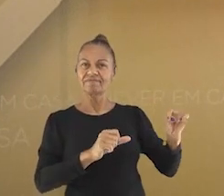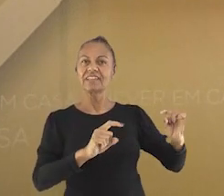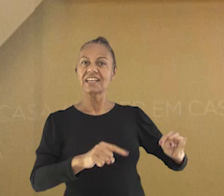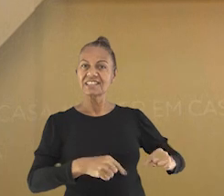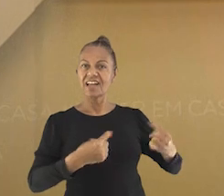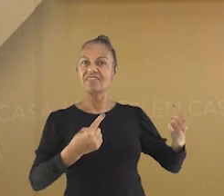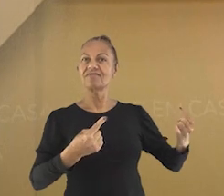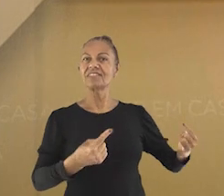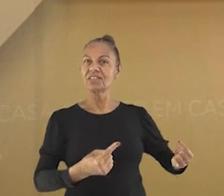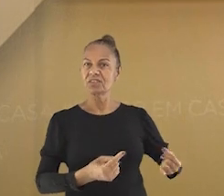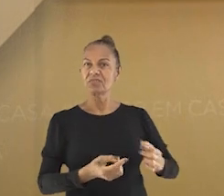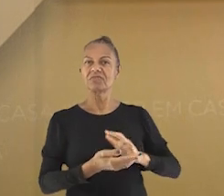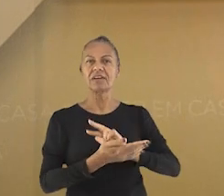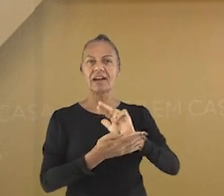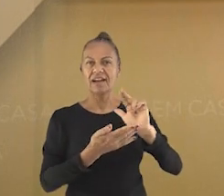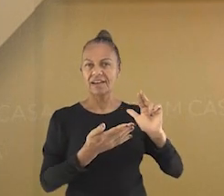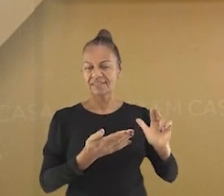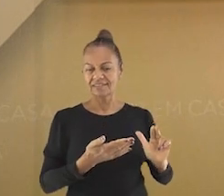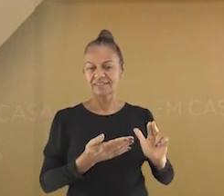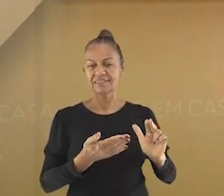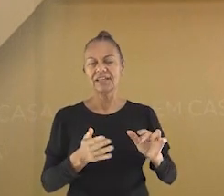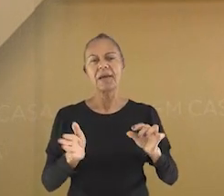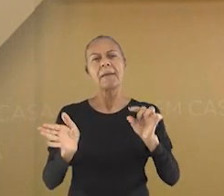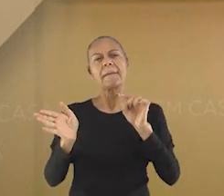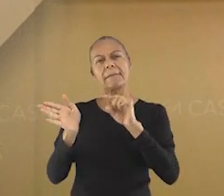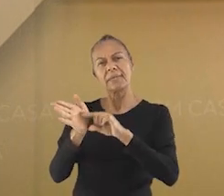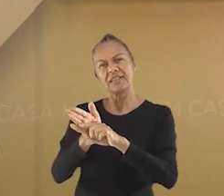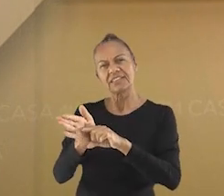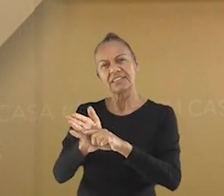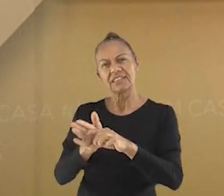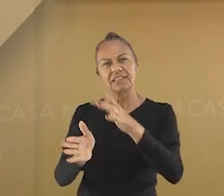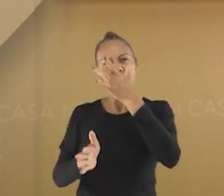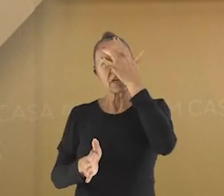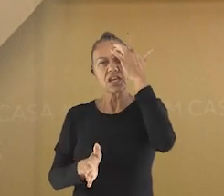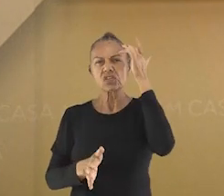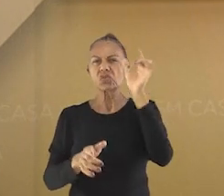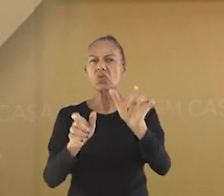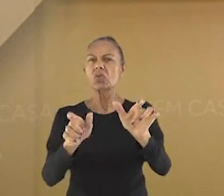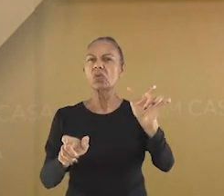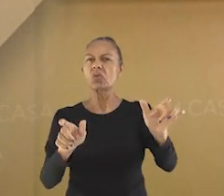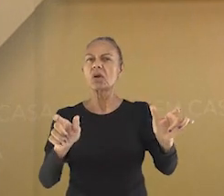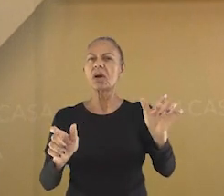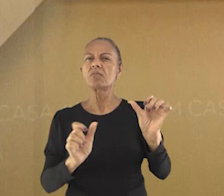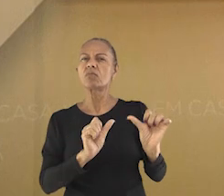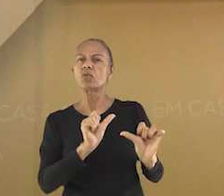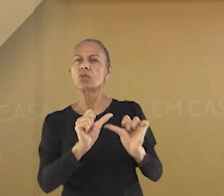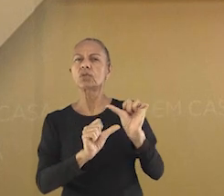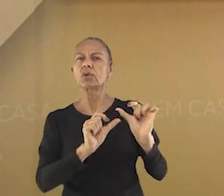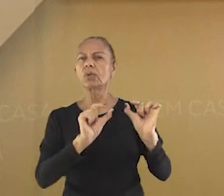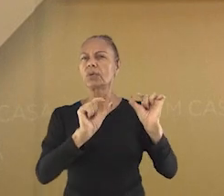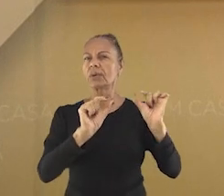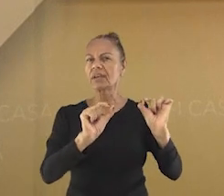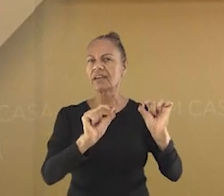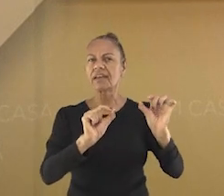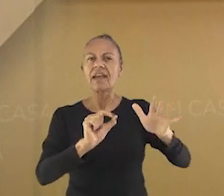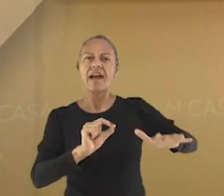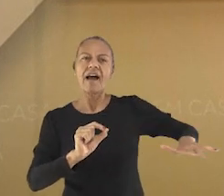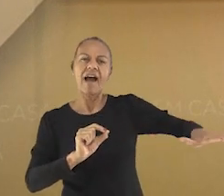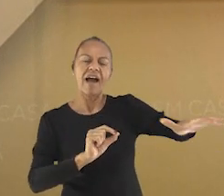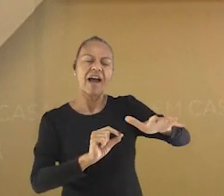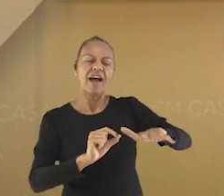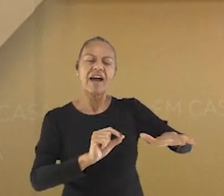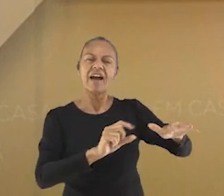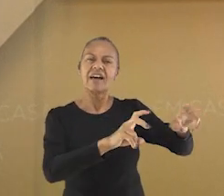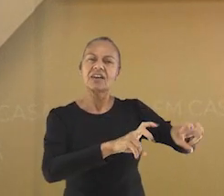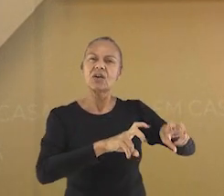desafios. Pesquise o que mudou na vida das pessoas e nas áreas rurais com o uso